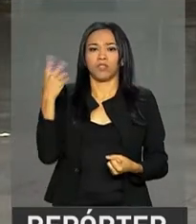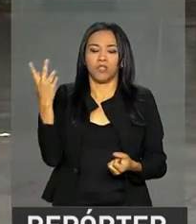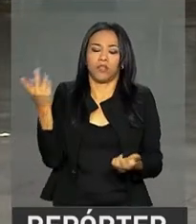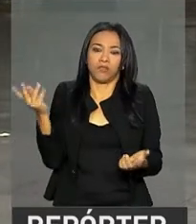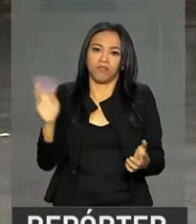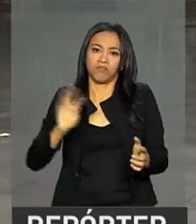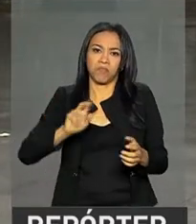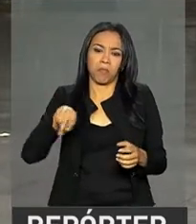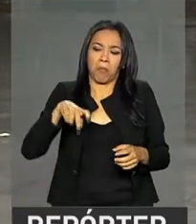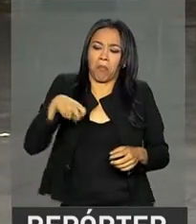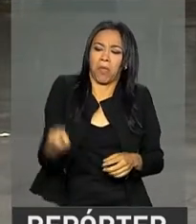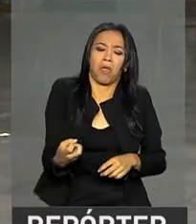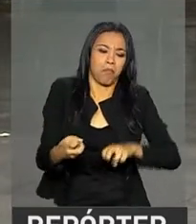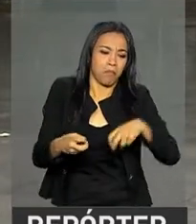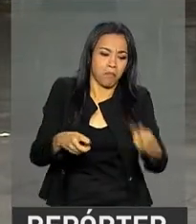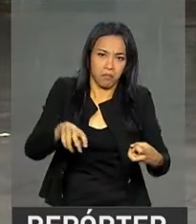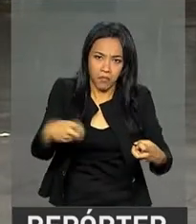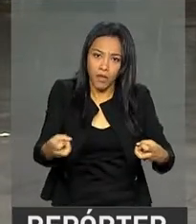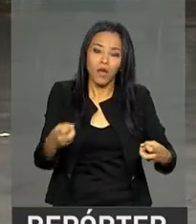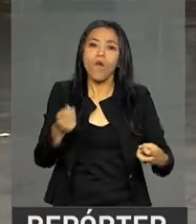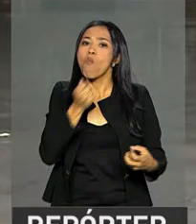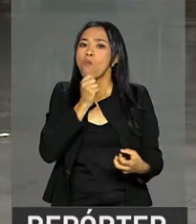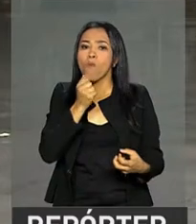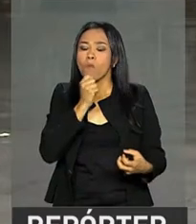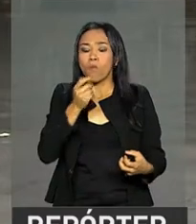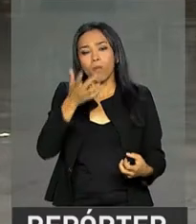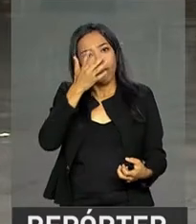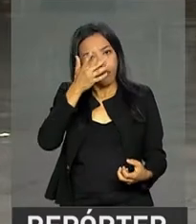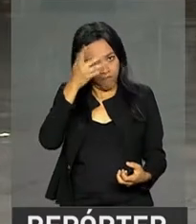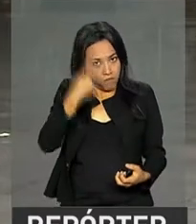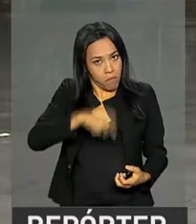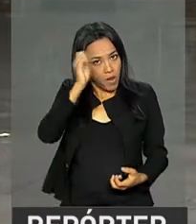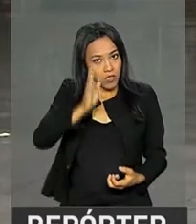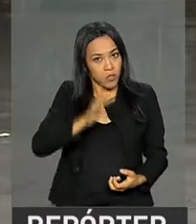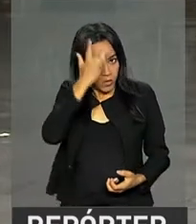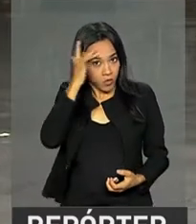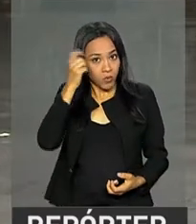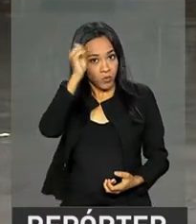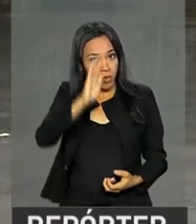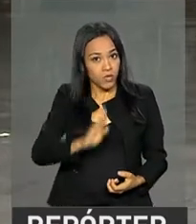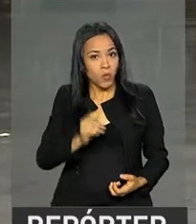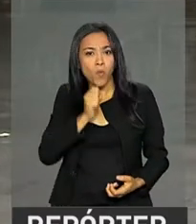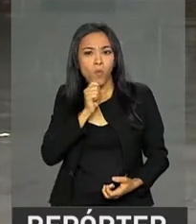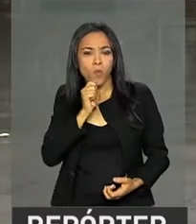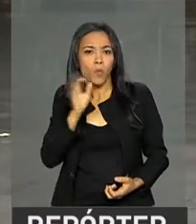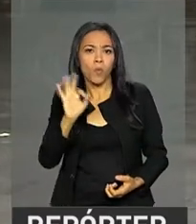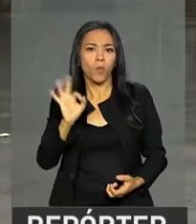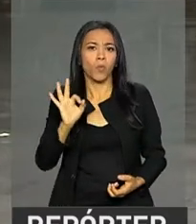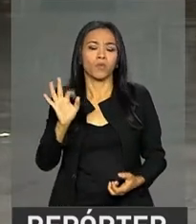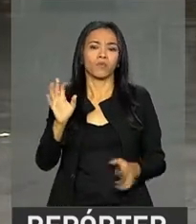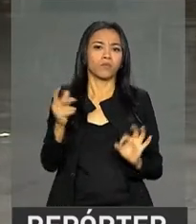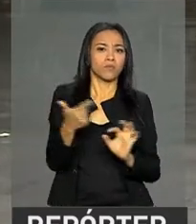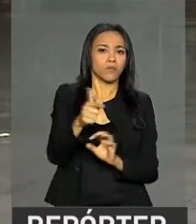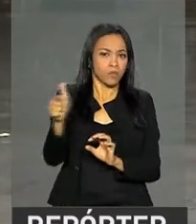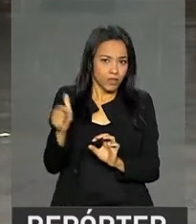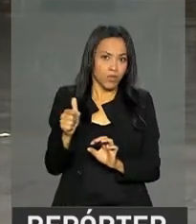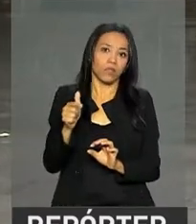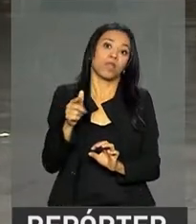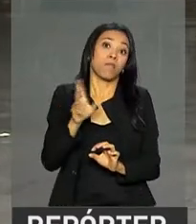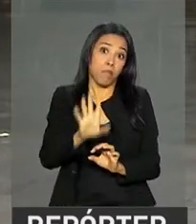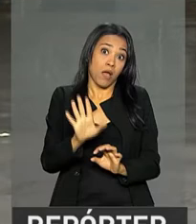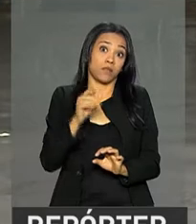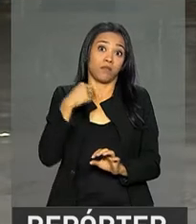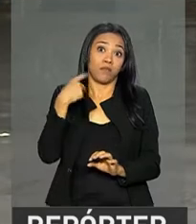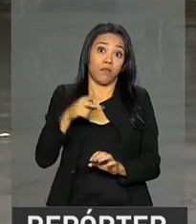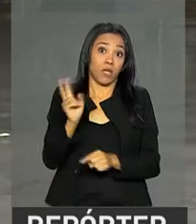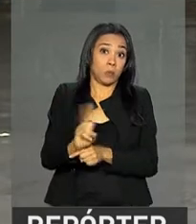registro até agora de brasileiros entre as vítimas mas o consulado geral do brasil em los angeles seguirá acompanhando